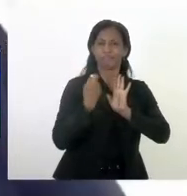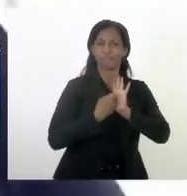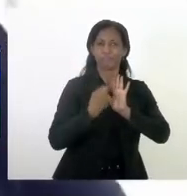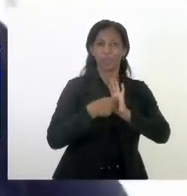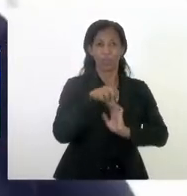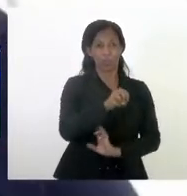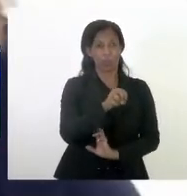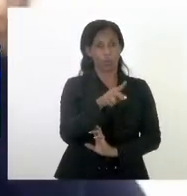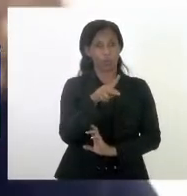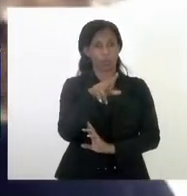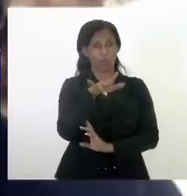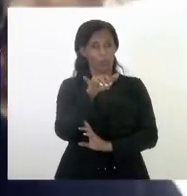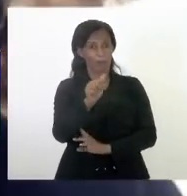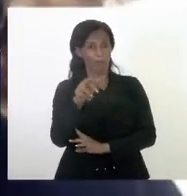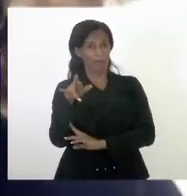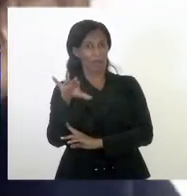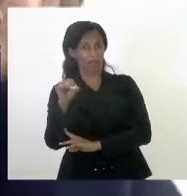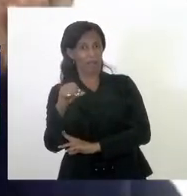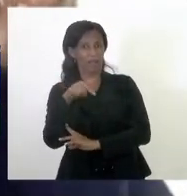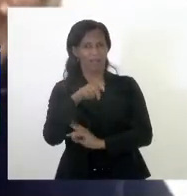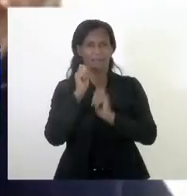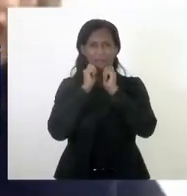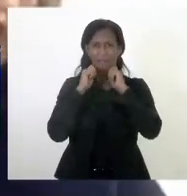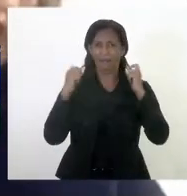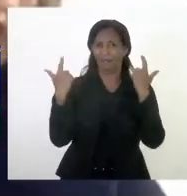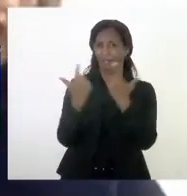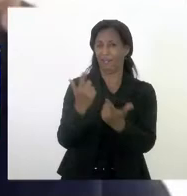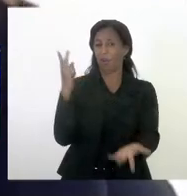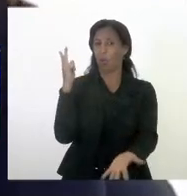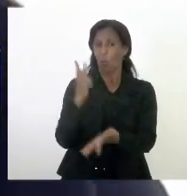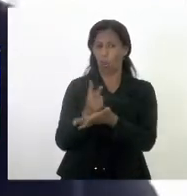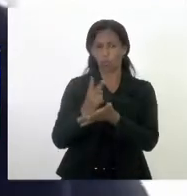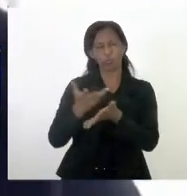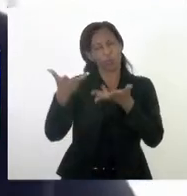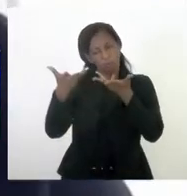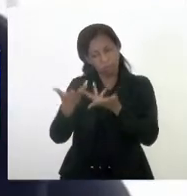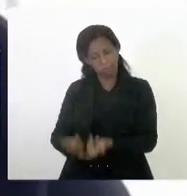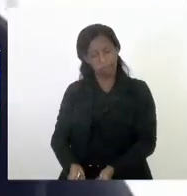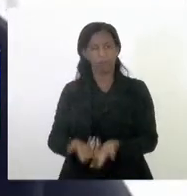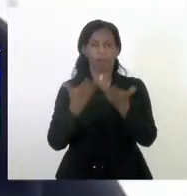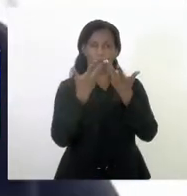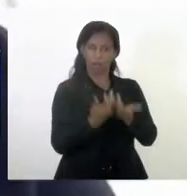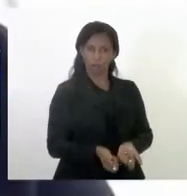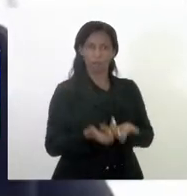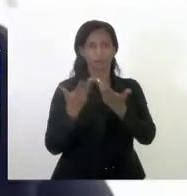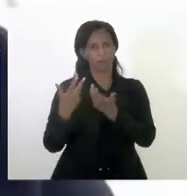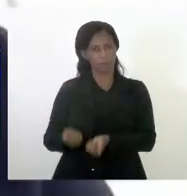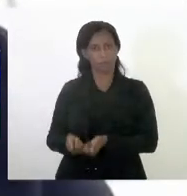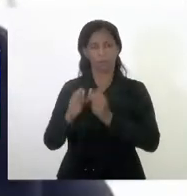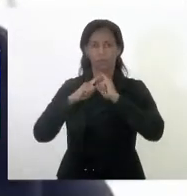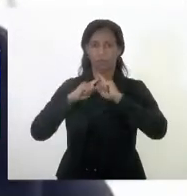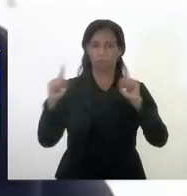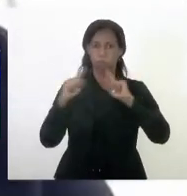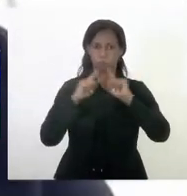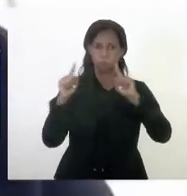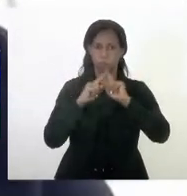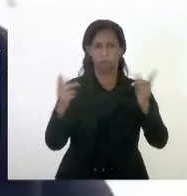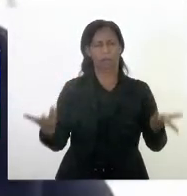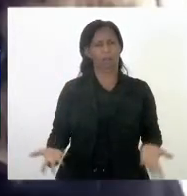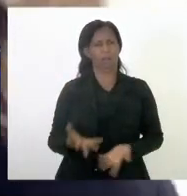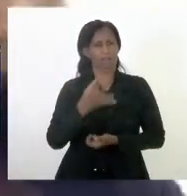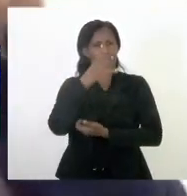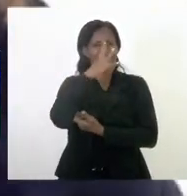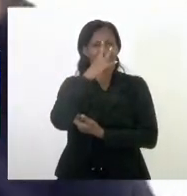Rio são enormes e a nossa casa continua acolhendo e recebendo essas demandas. Agora, é chocante,